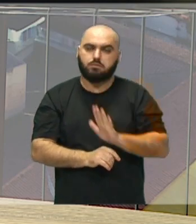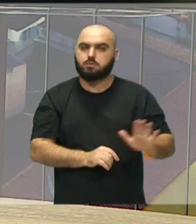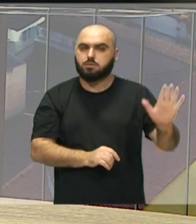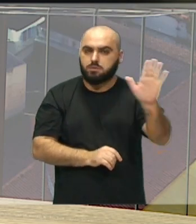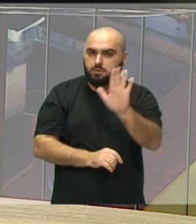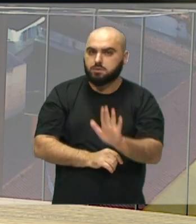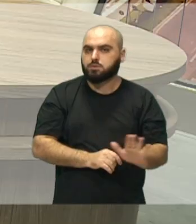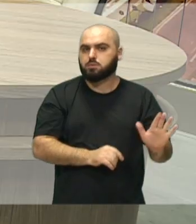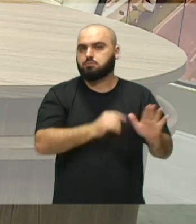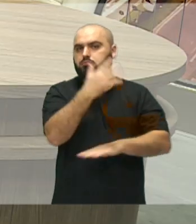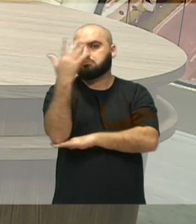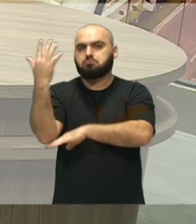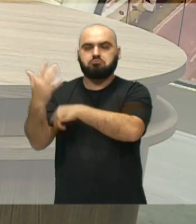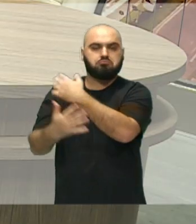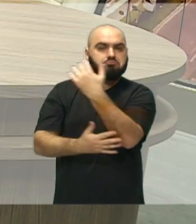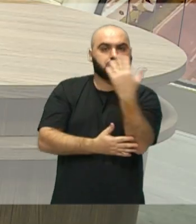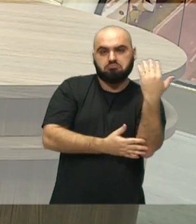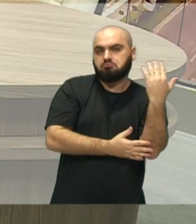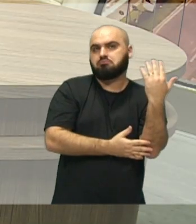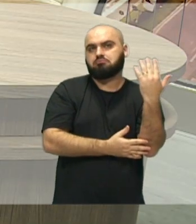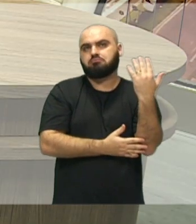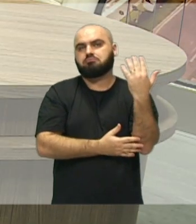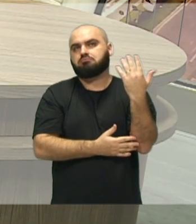né, de Meio Ambiente, no caso.